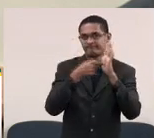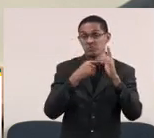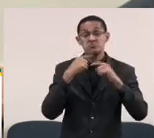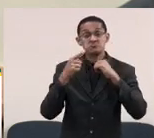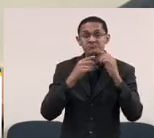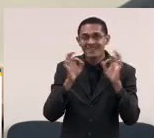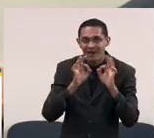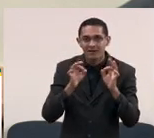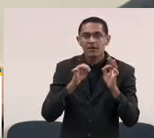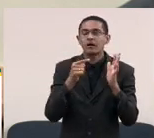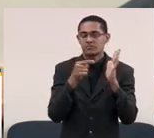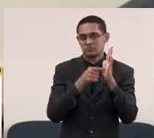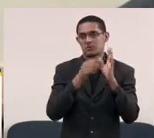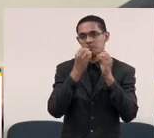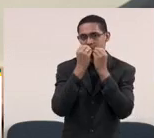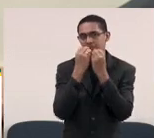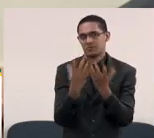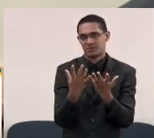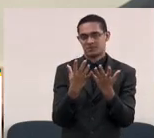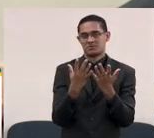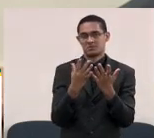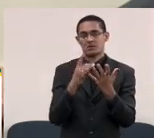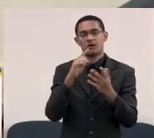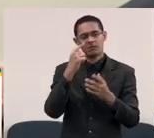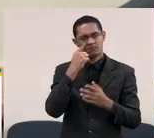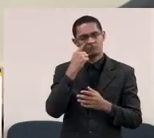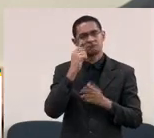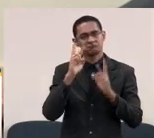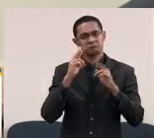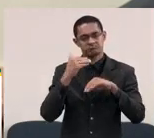alguma. Parabéns, deputado Fulano. E vamos ver os desdobramentos.